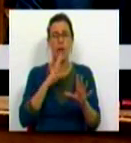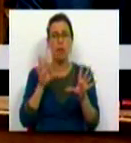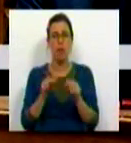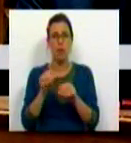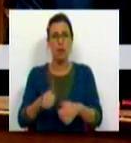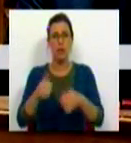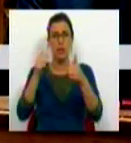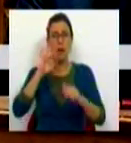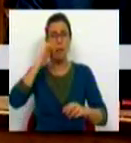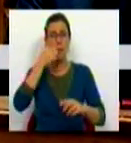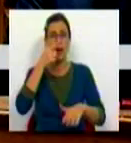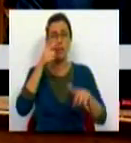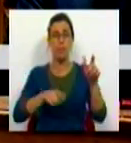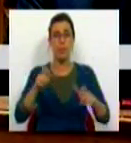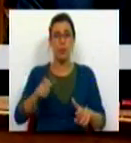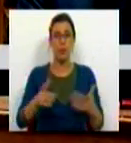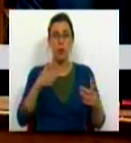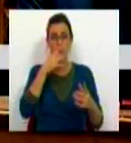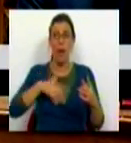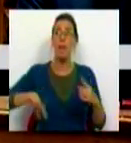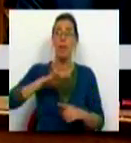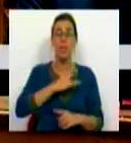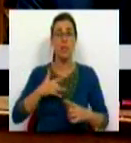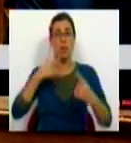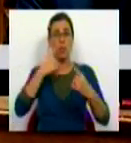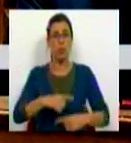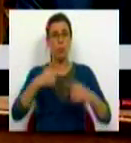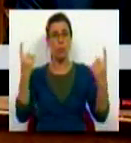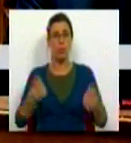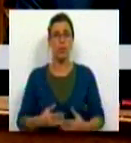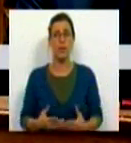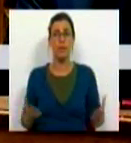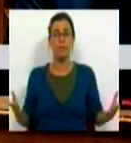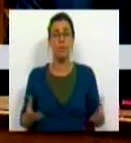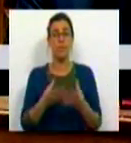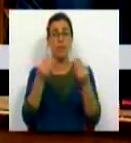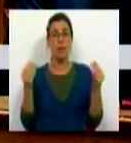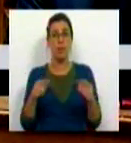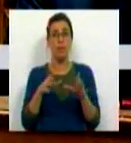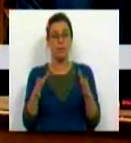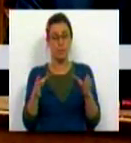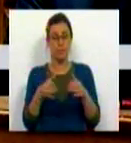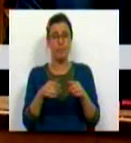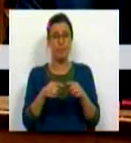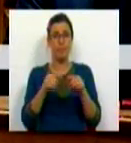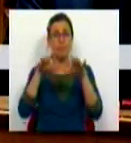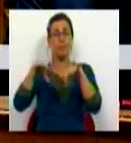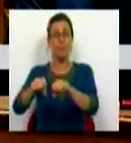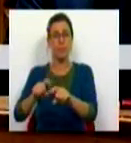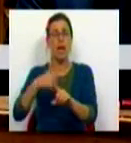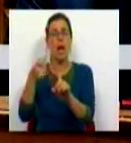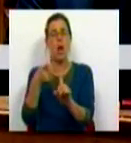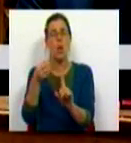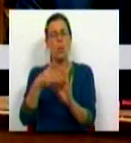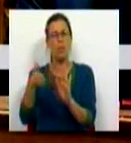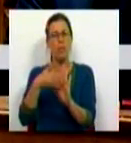aglomerados urbanos, com prejuízo para as pessoas, o meio ambiente e a saúde pública. Muitas destas suiniculturas foram instaladas na década